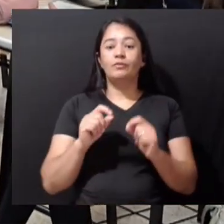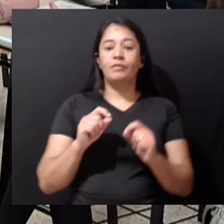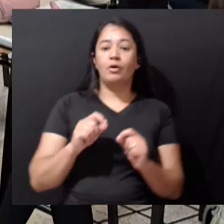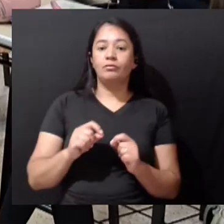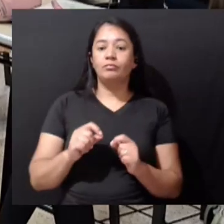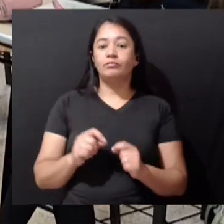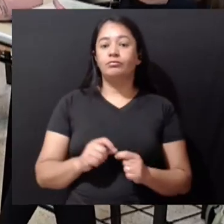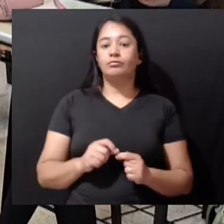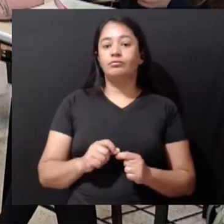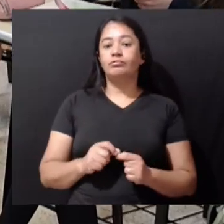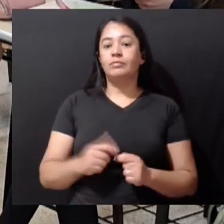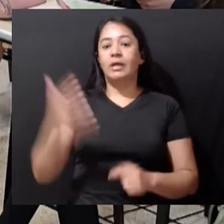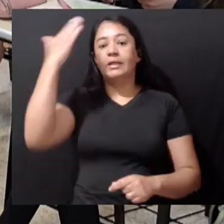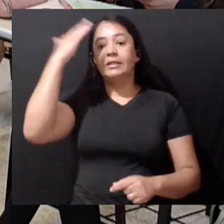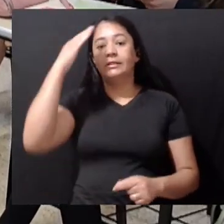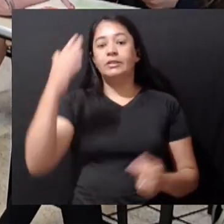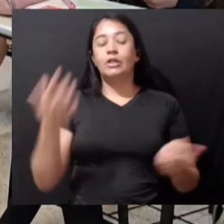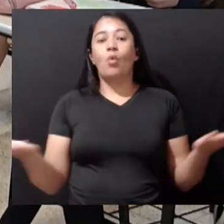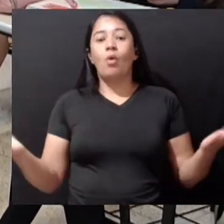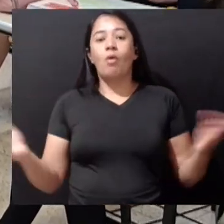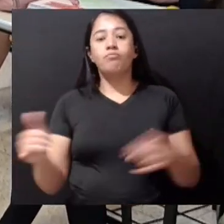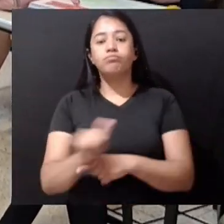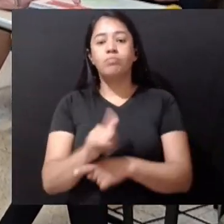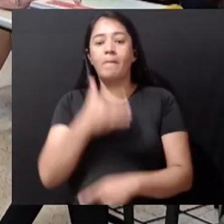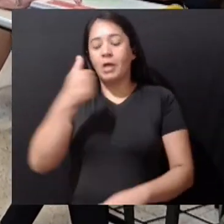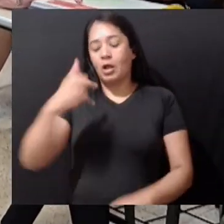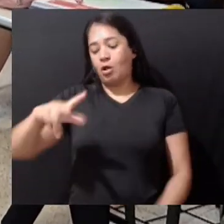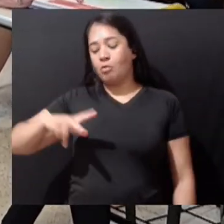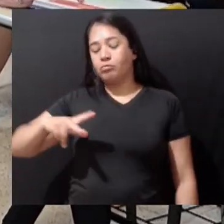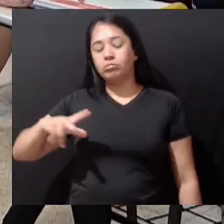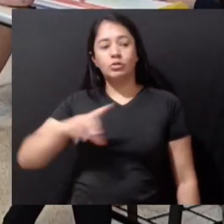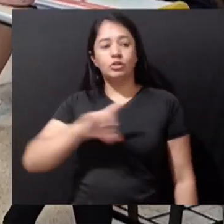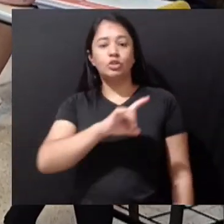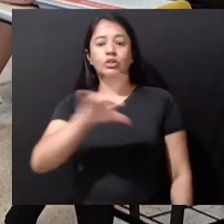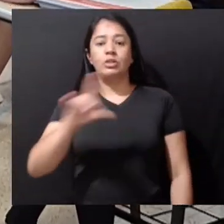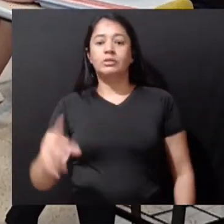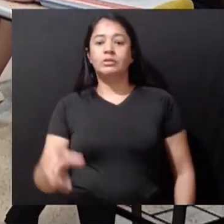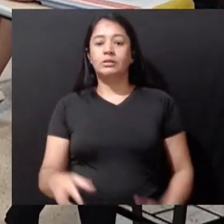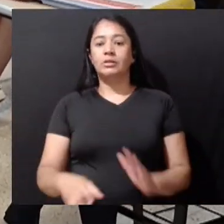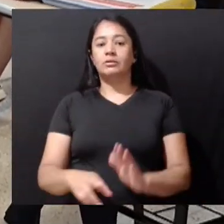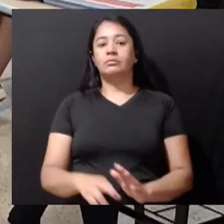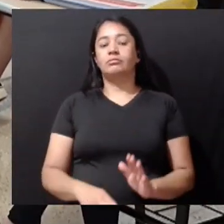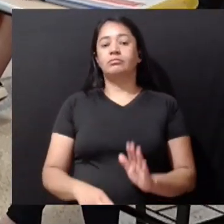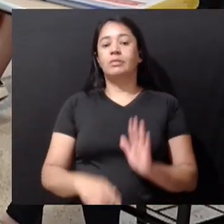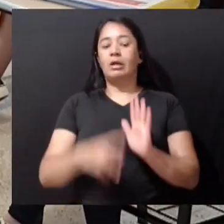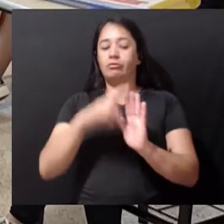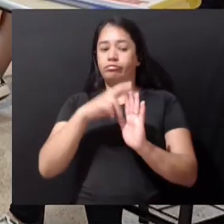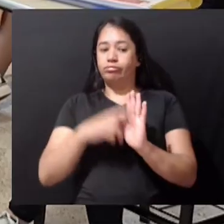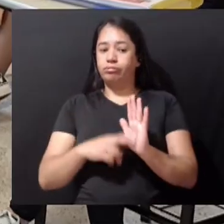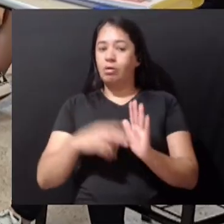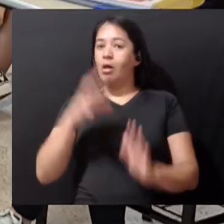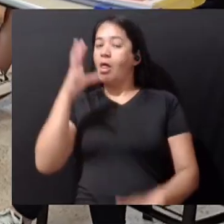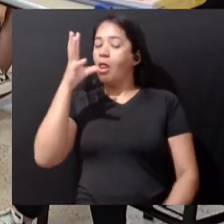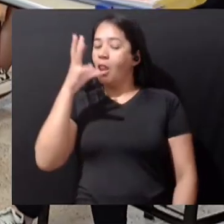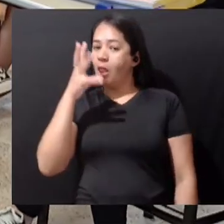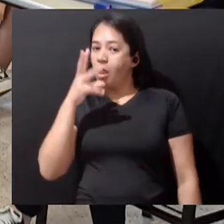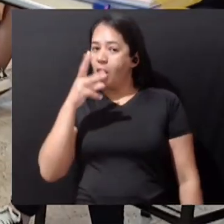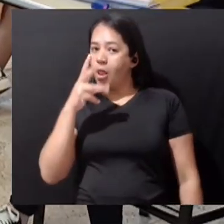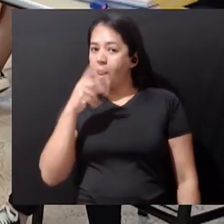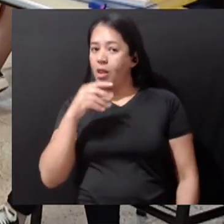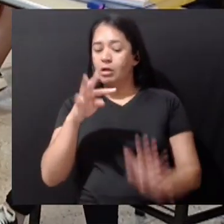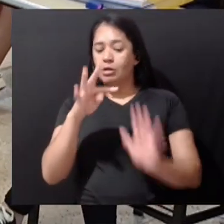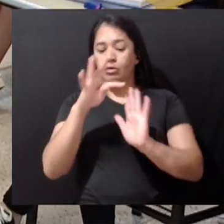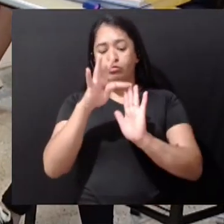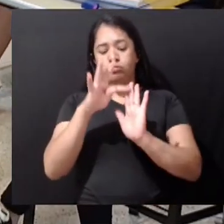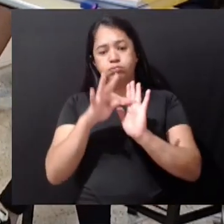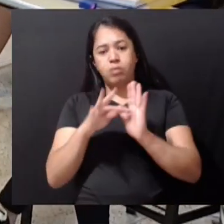melhor estratégia para ele, né? A redação leva tempo, tem todo o texto motivador, é importante que